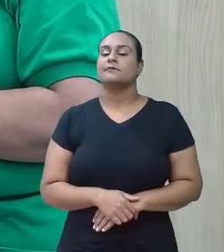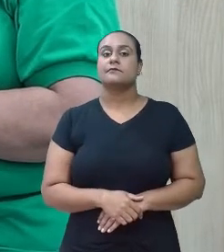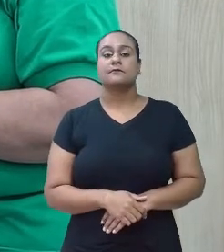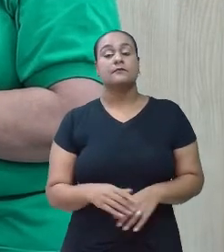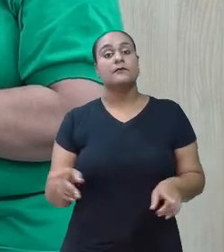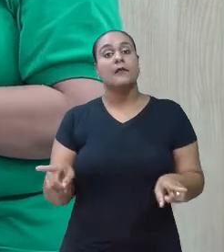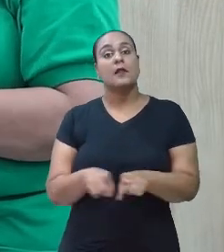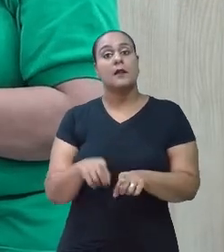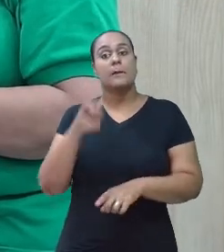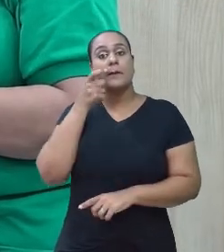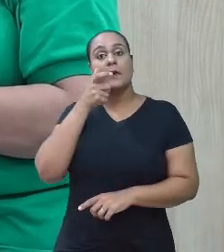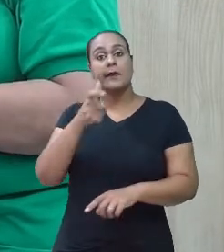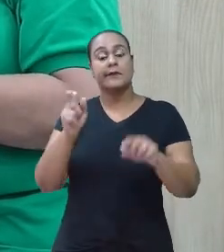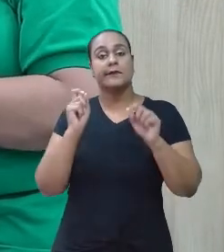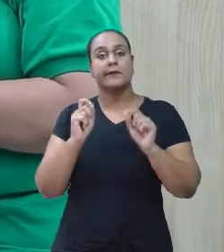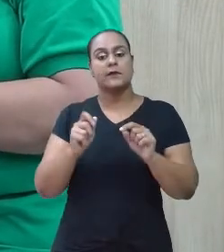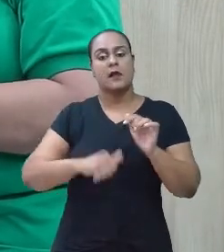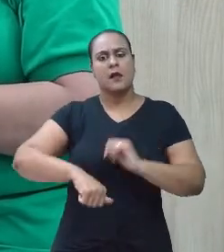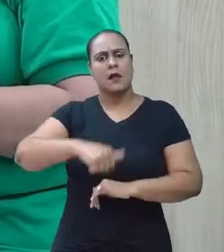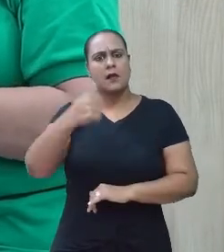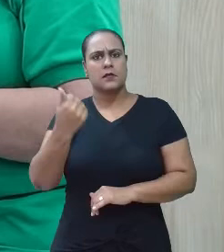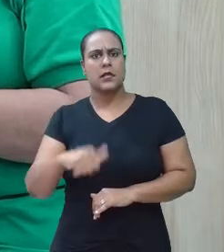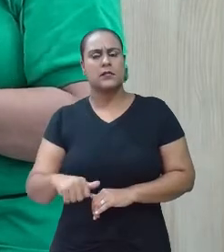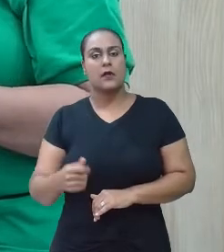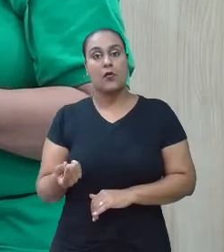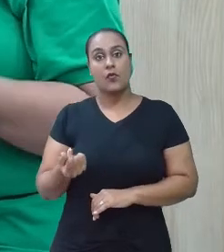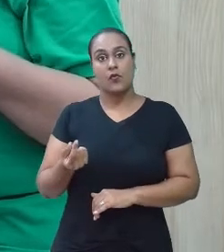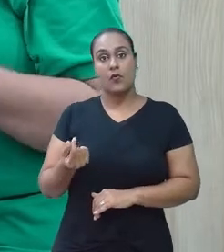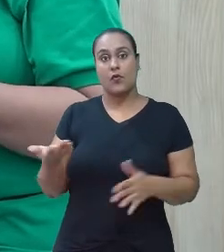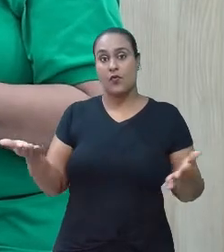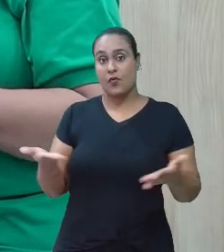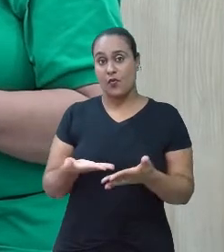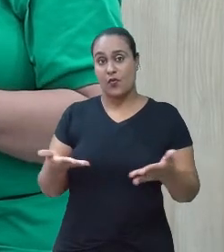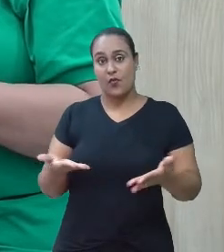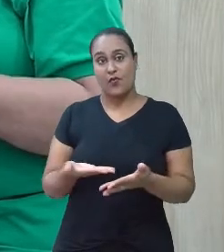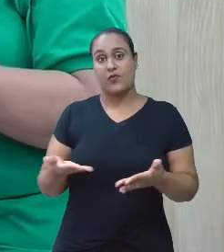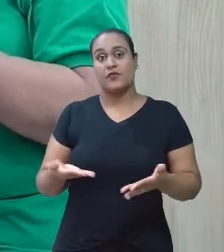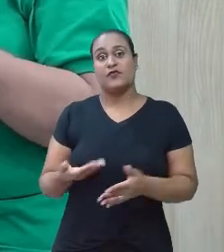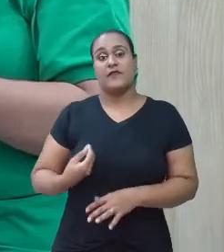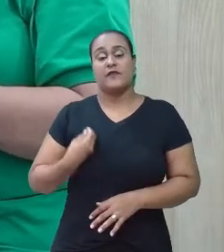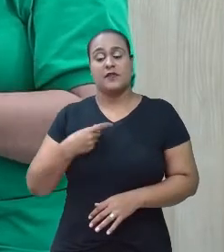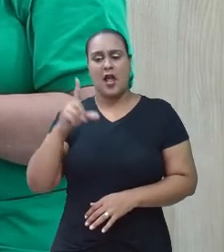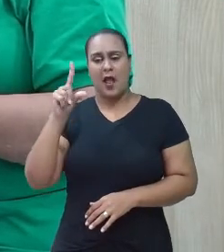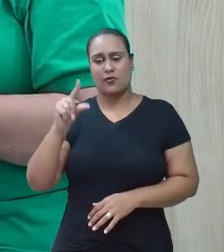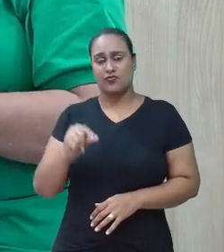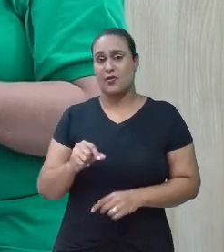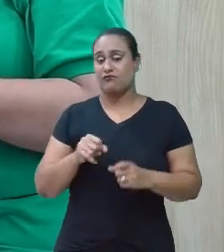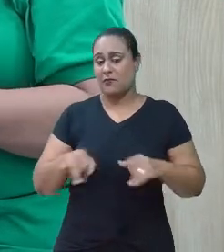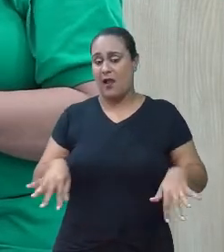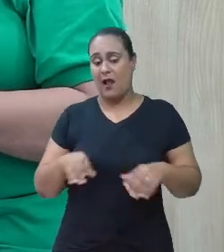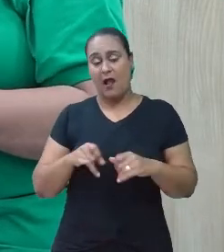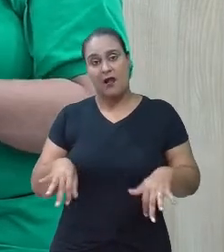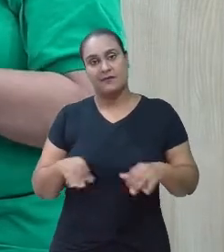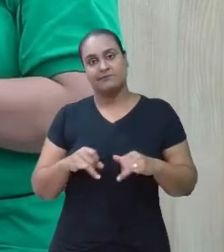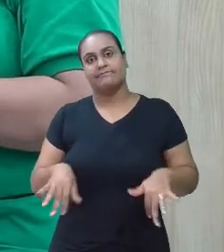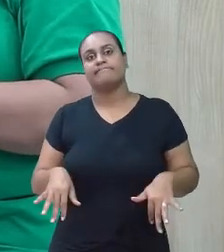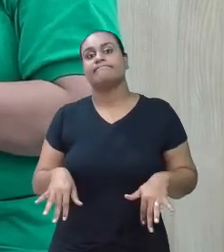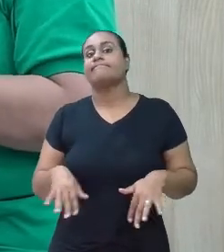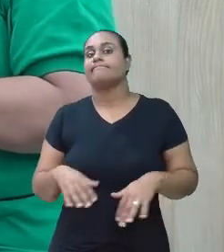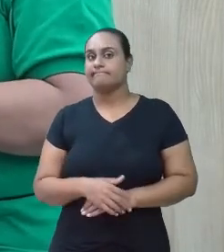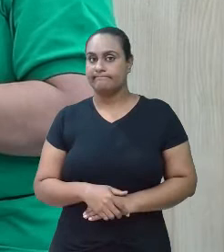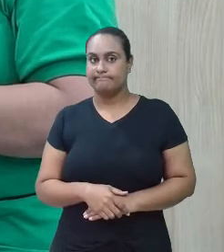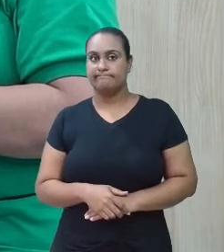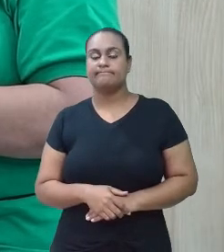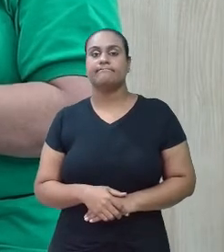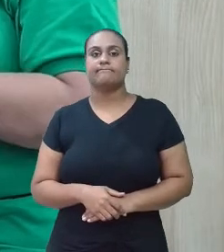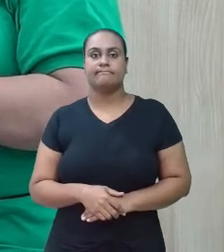que é interessante, é analisar a questão do custo. Estamos hoje vivendo, né, a questão de redução de custo. Então, muitas vezes, ela fica